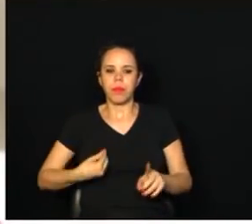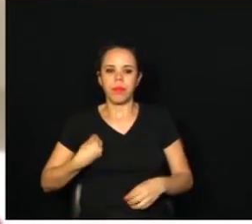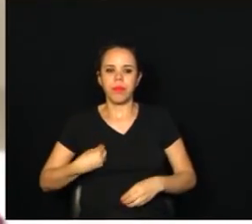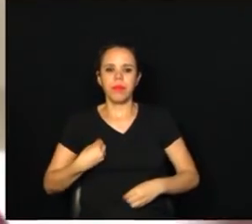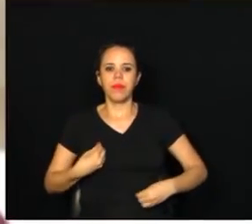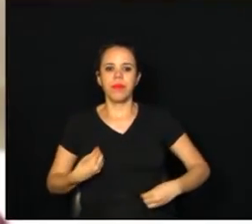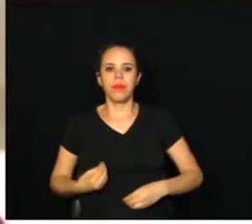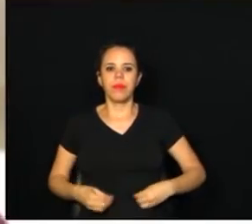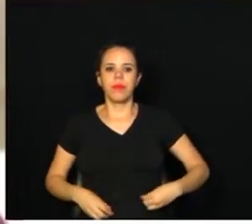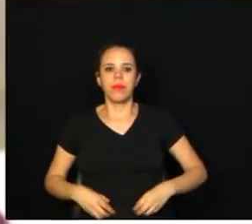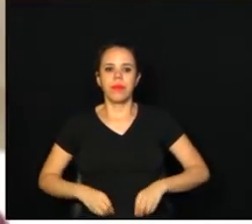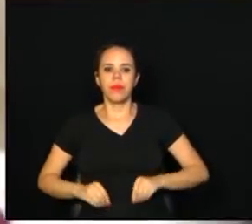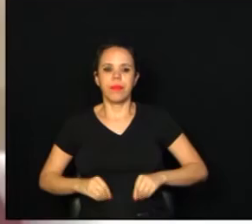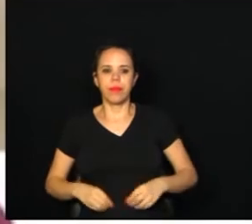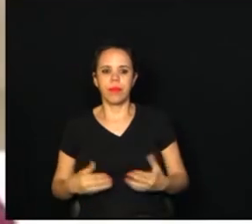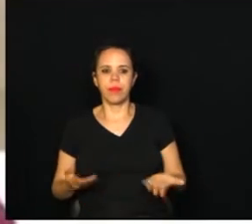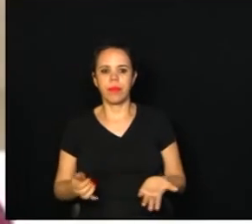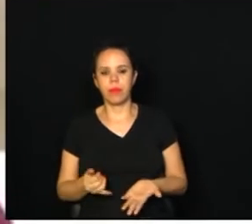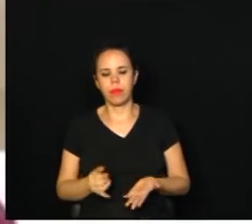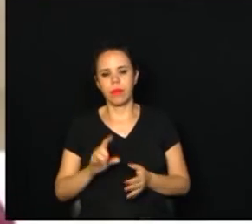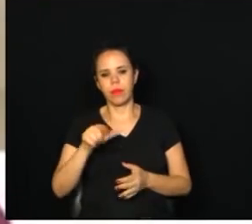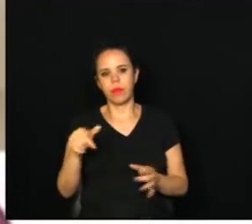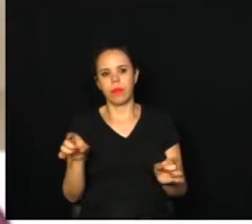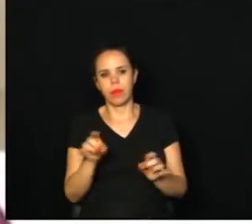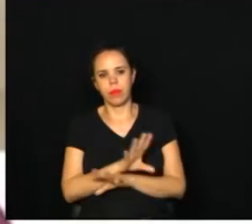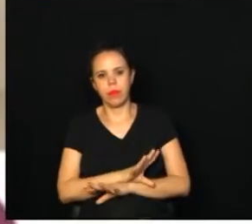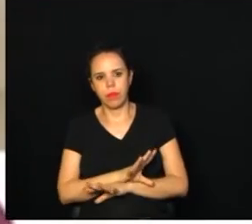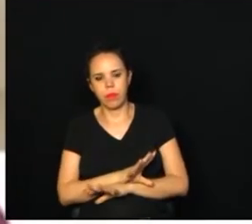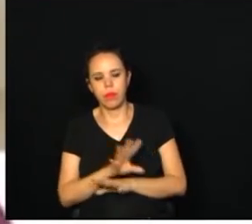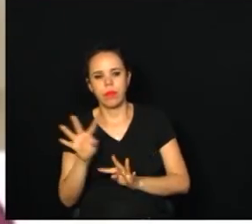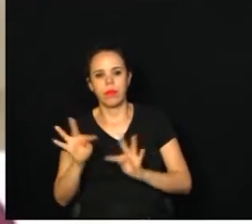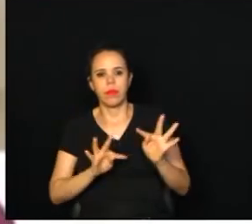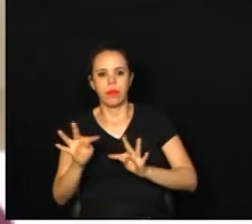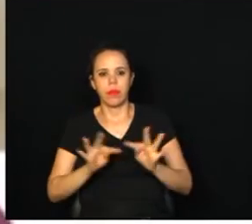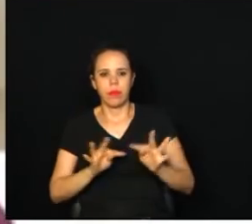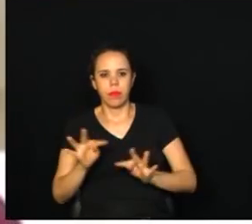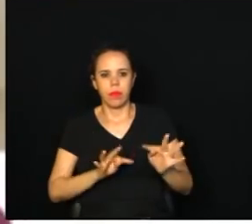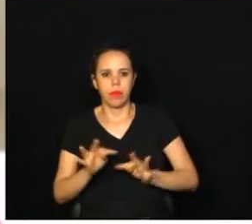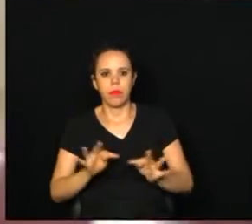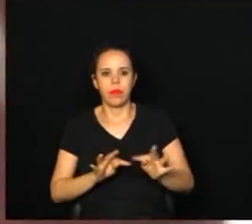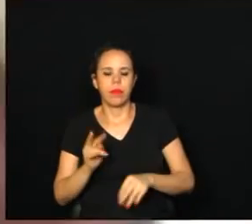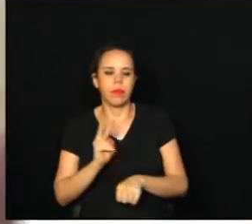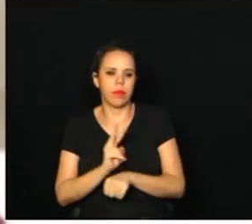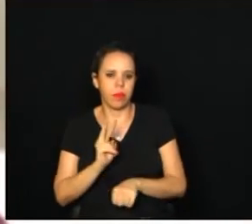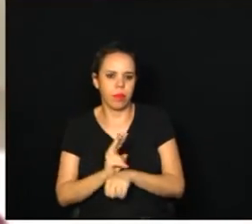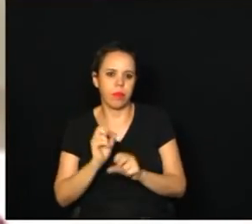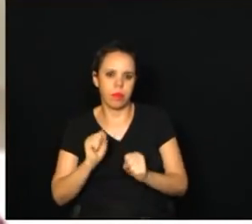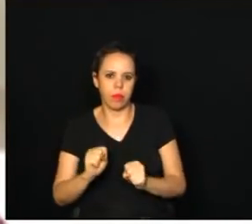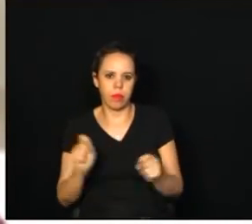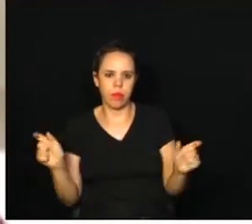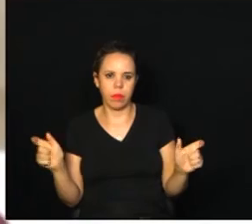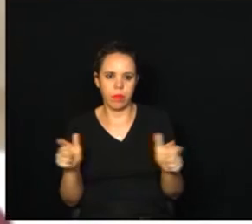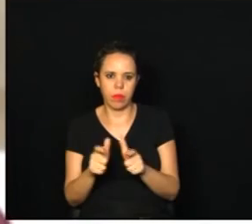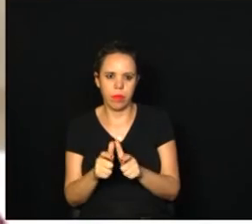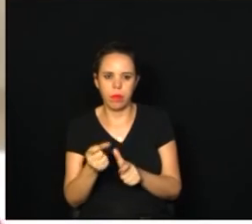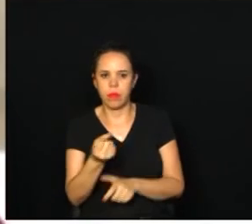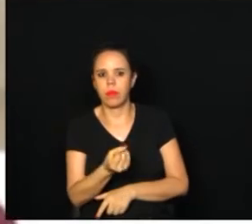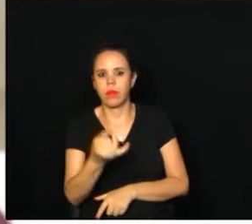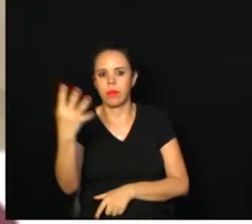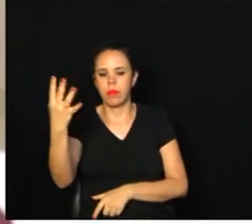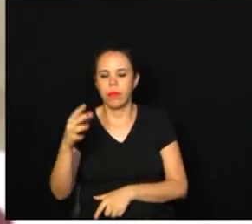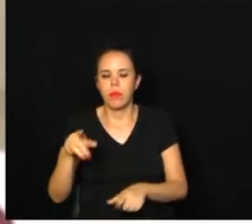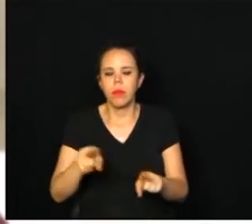E aí, doutora, diagnosticou, a grávida está com trombose. O que acontece? Como que é o tratamento? Então, o diagnóstico